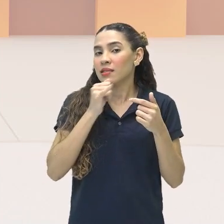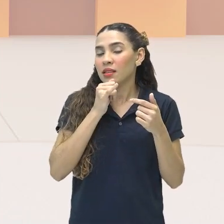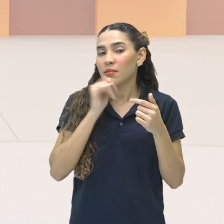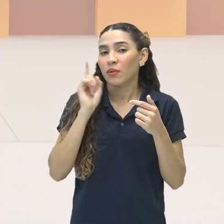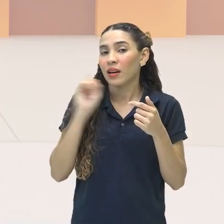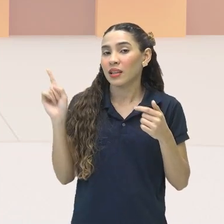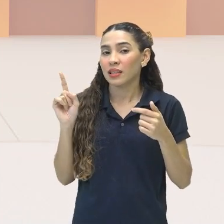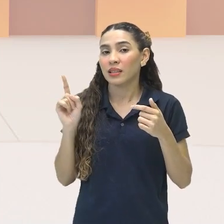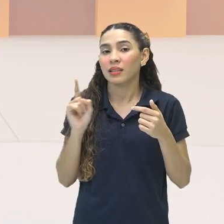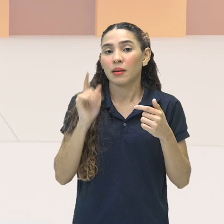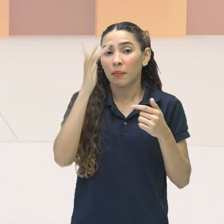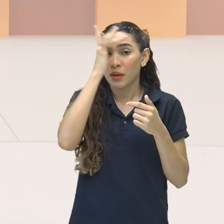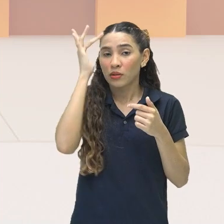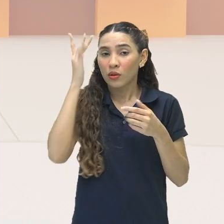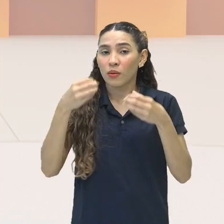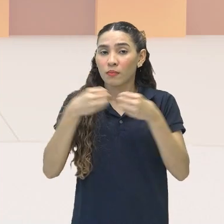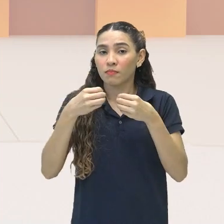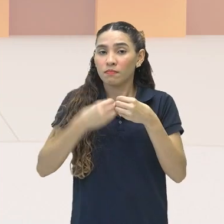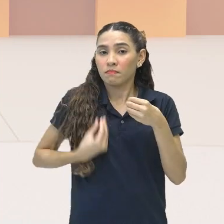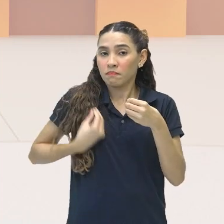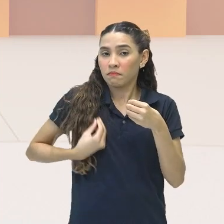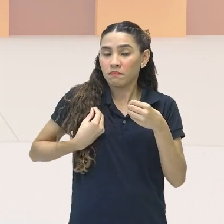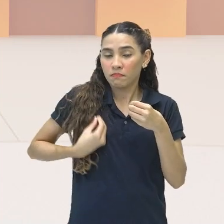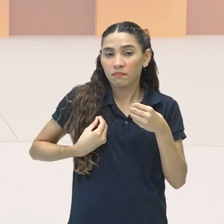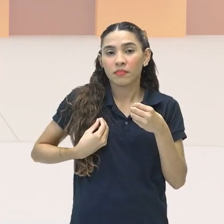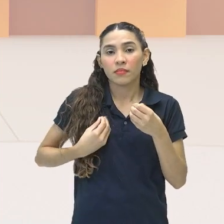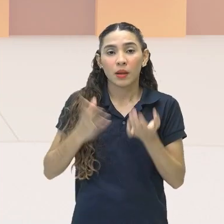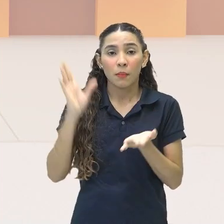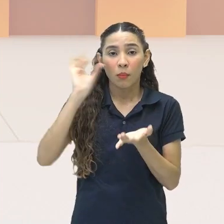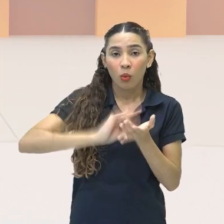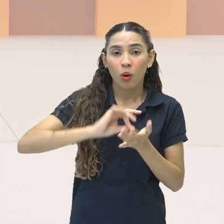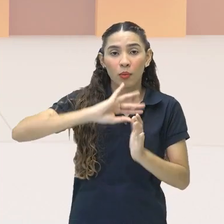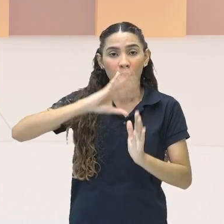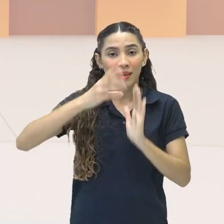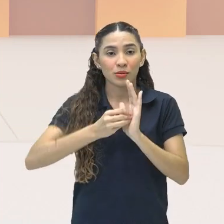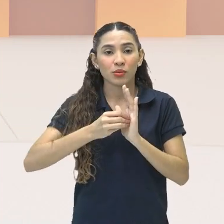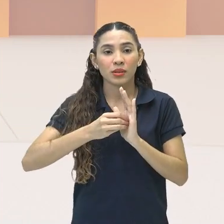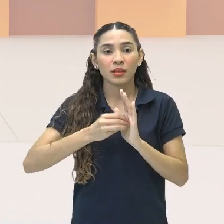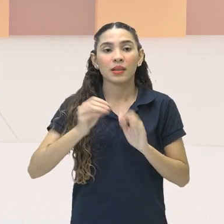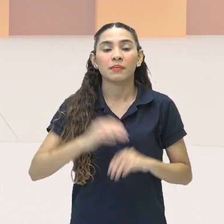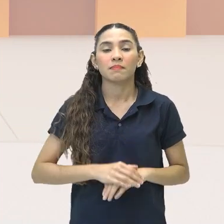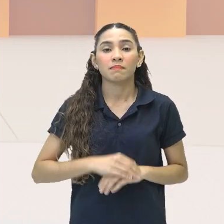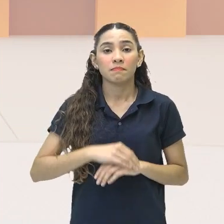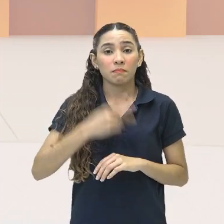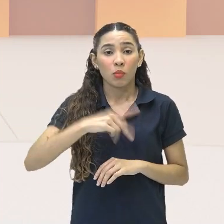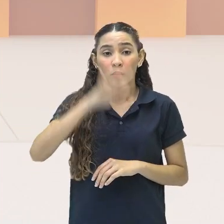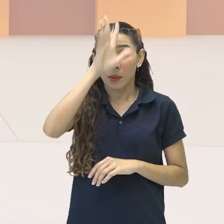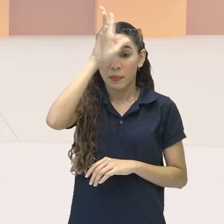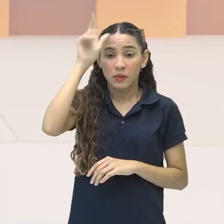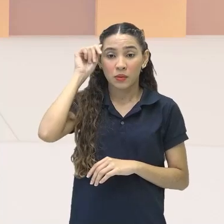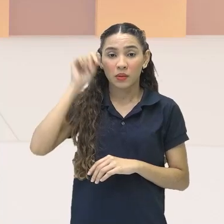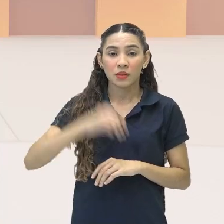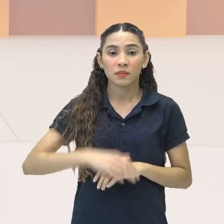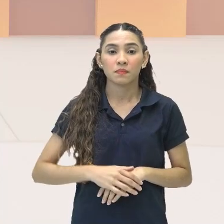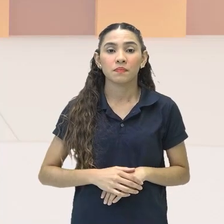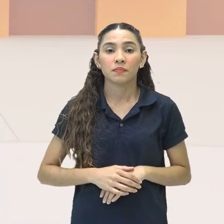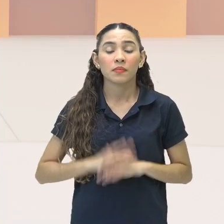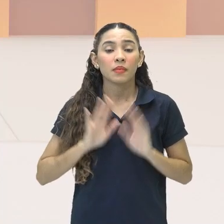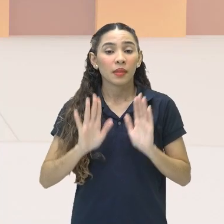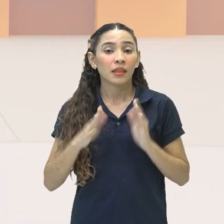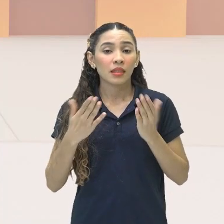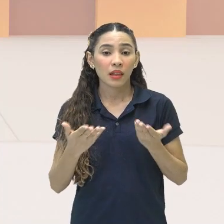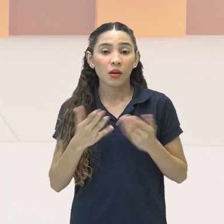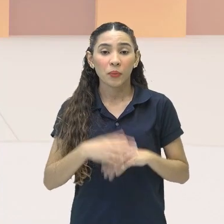estamos falando, ribeirinho, um trabalho aqui na questão da realidade amazônica, no Amazonas.